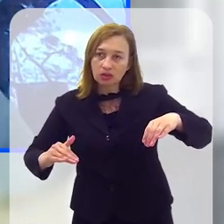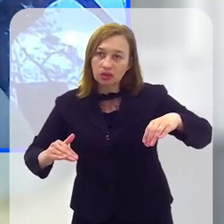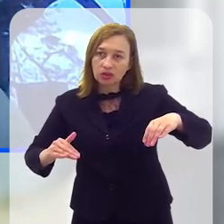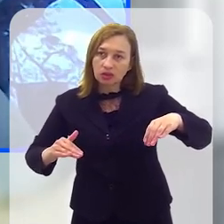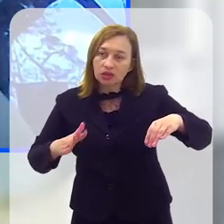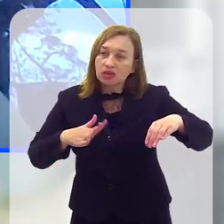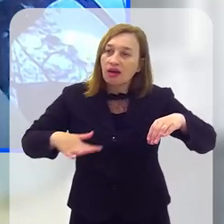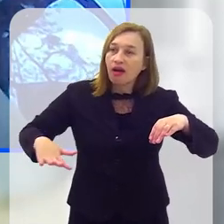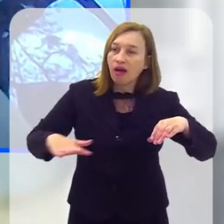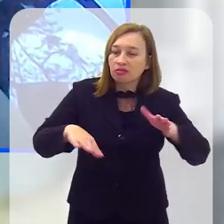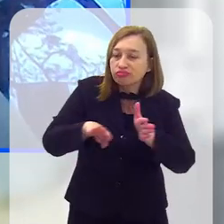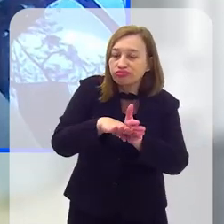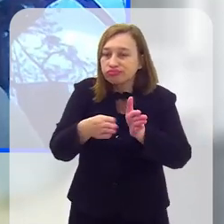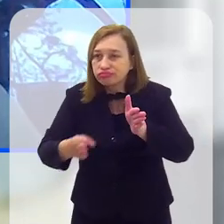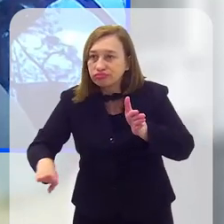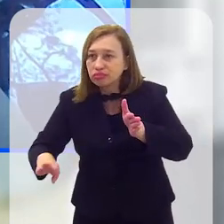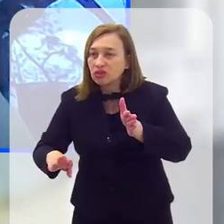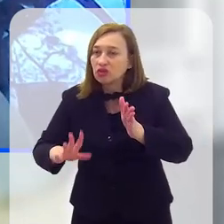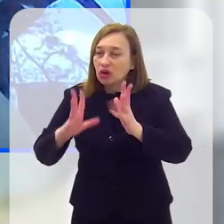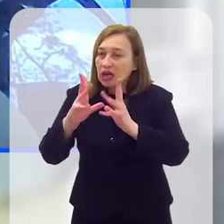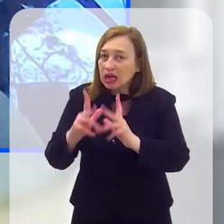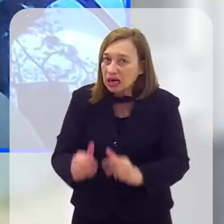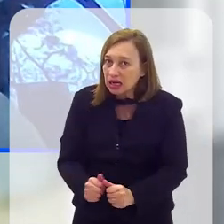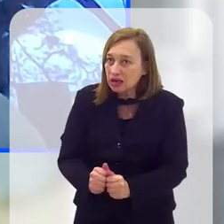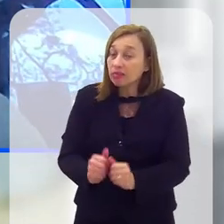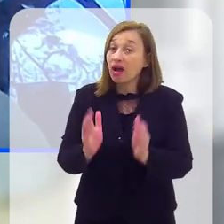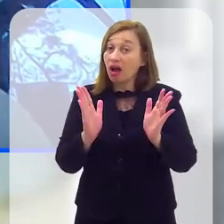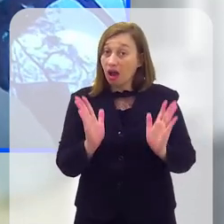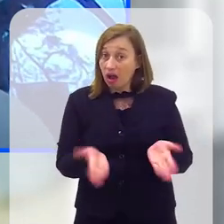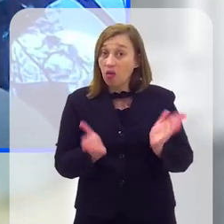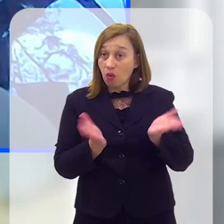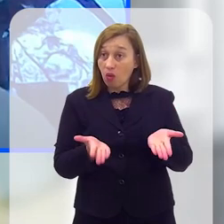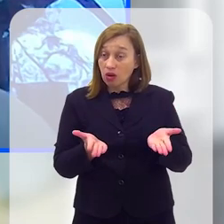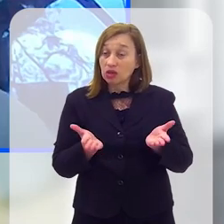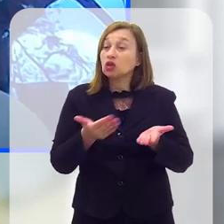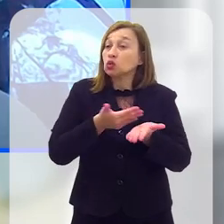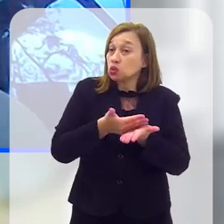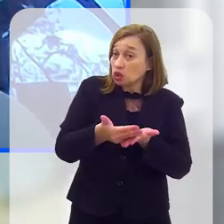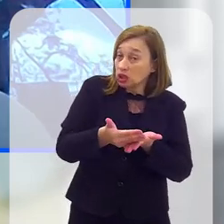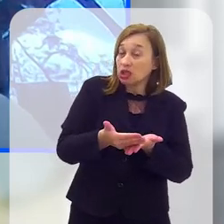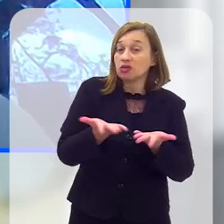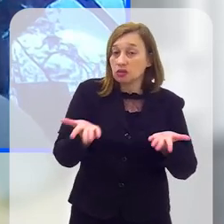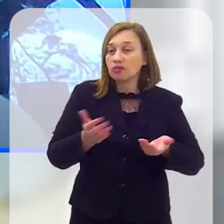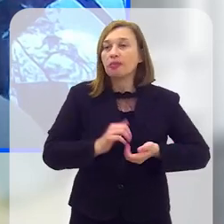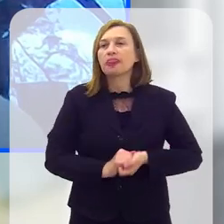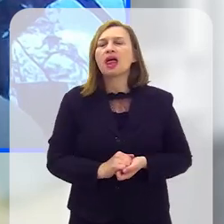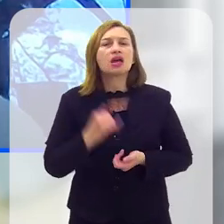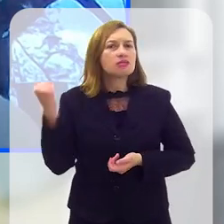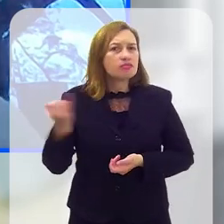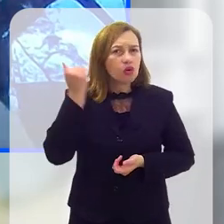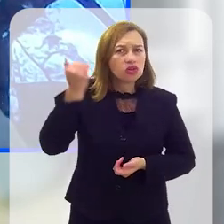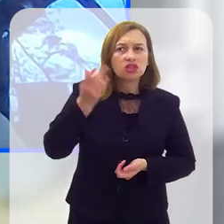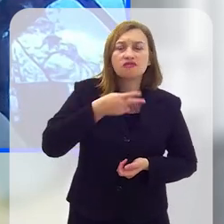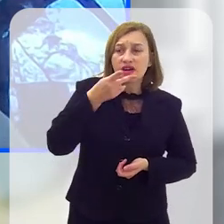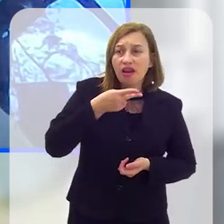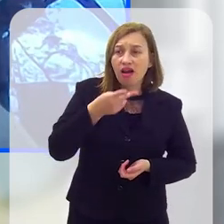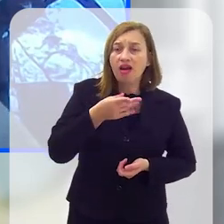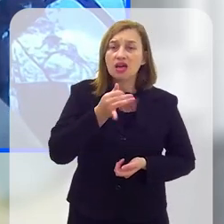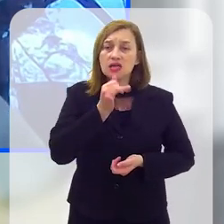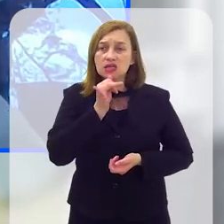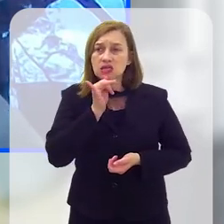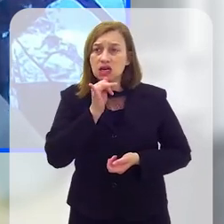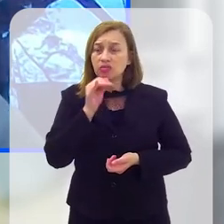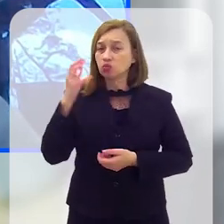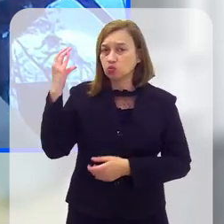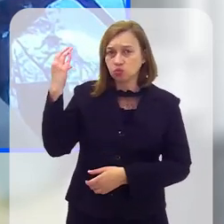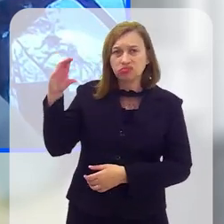de um interceptor oceânico que foi recuperado e limpado agora, já logo no início da concessão. É importante ressaltar